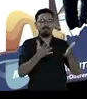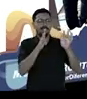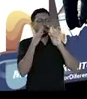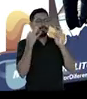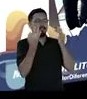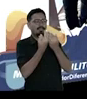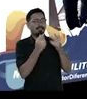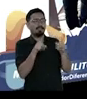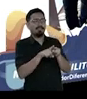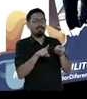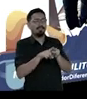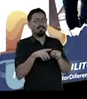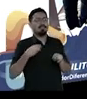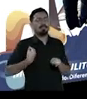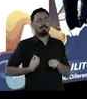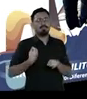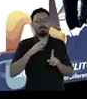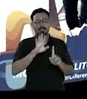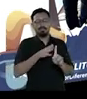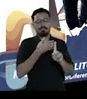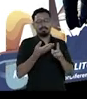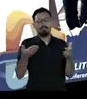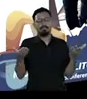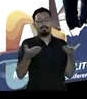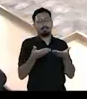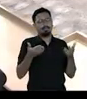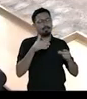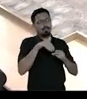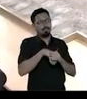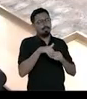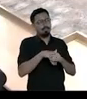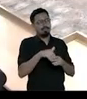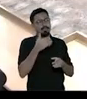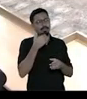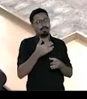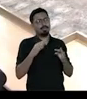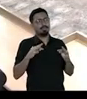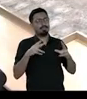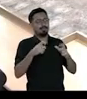dele que está aqui, nessa linda homenagem. E eu peço o voto dos meus companheiros. Obrigado.